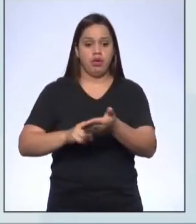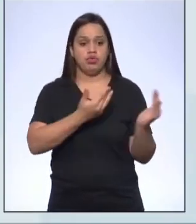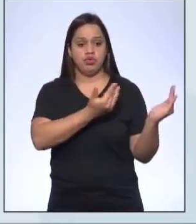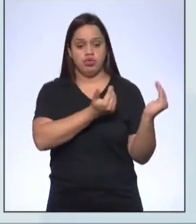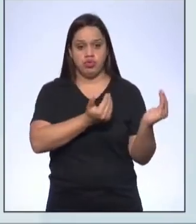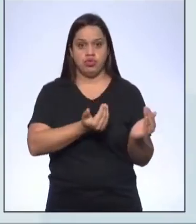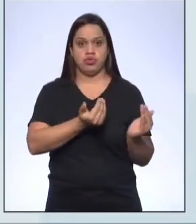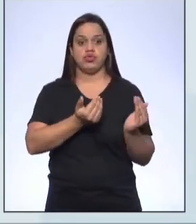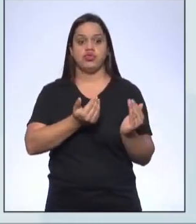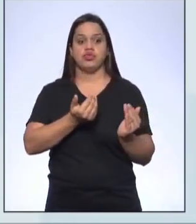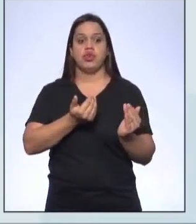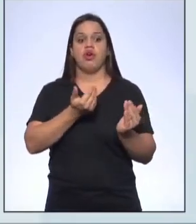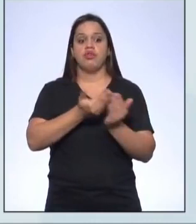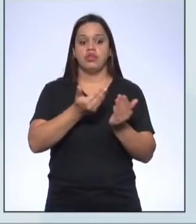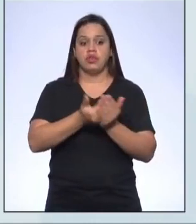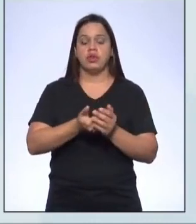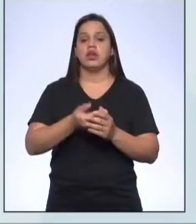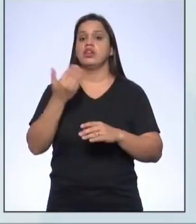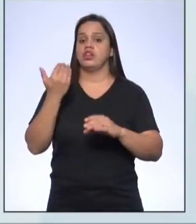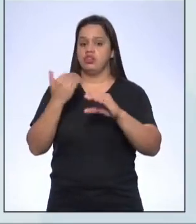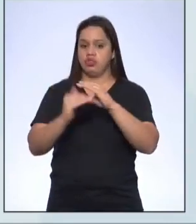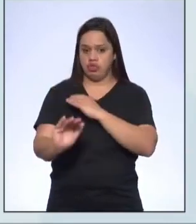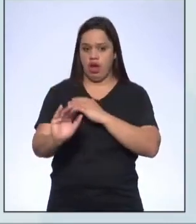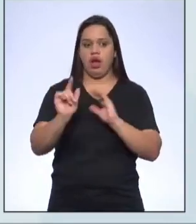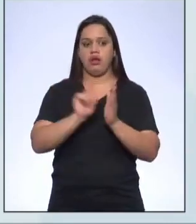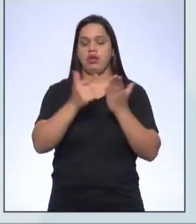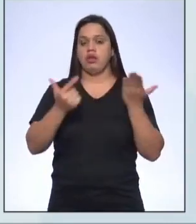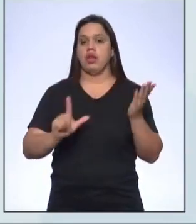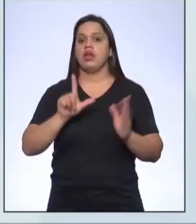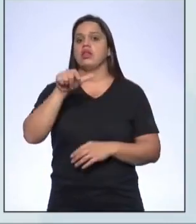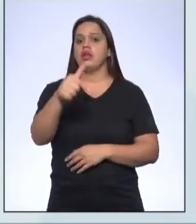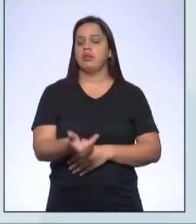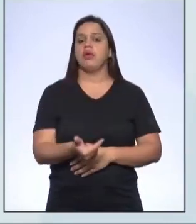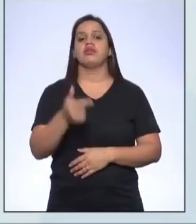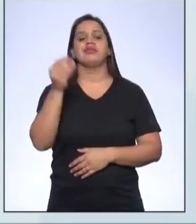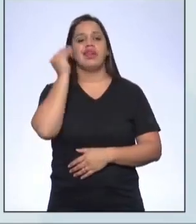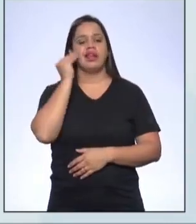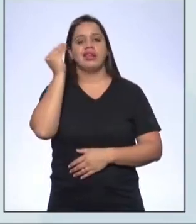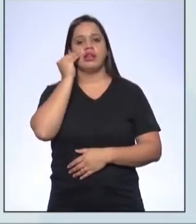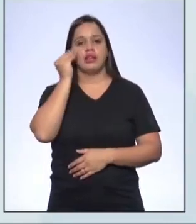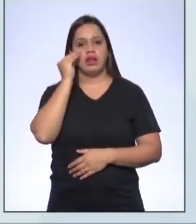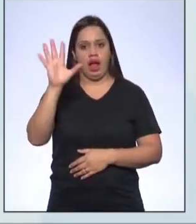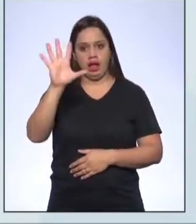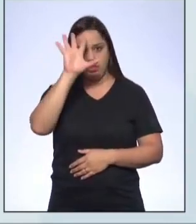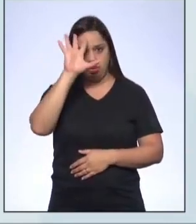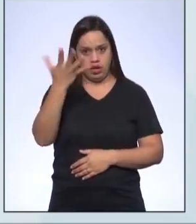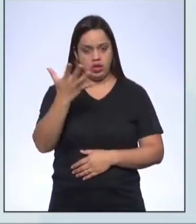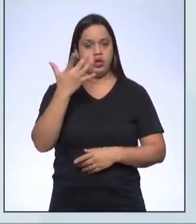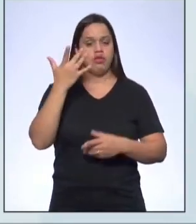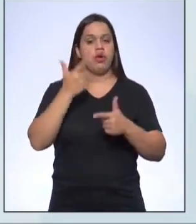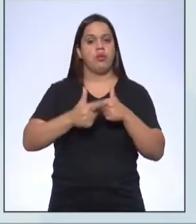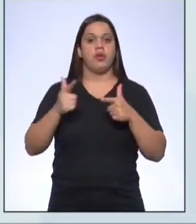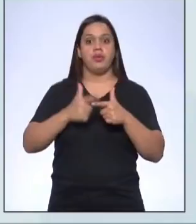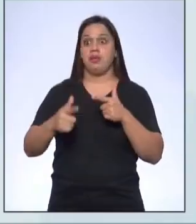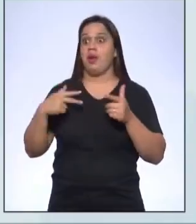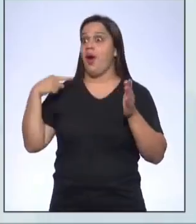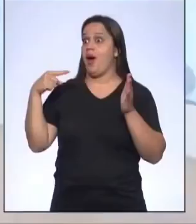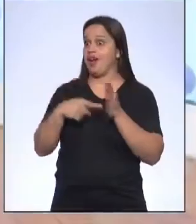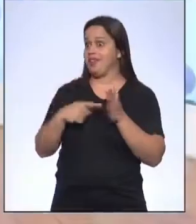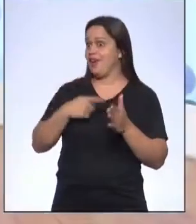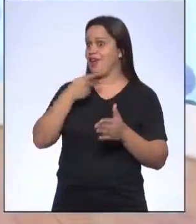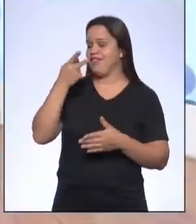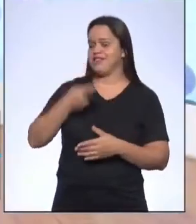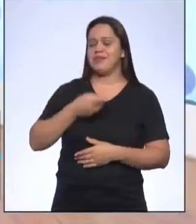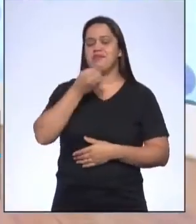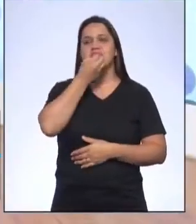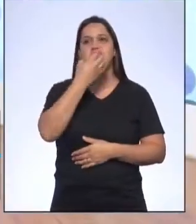foram encaminhadas ao jornal, após as diversas tentativas de resolver o problema. Essa parte vai ser divertidíssima. Vai. Mônica,